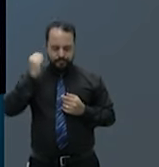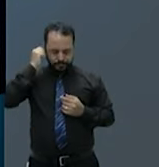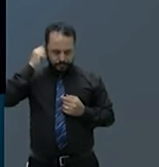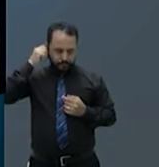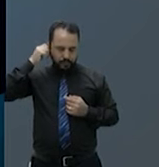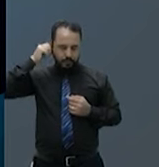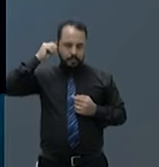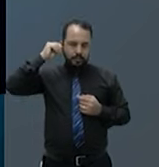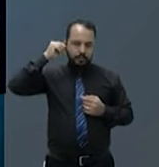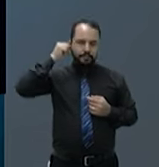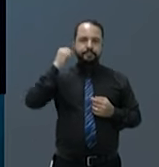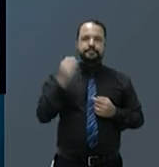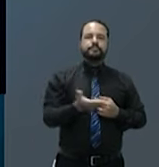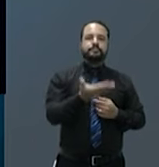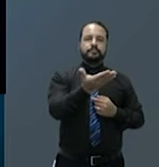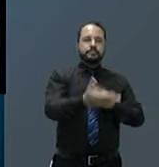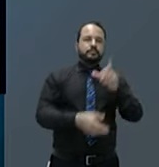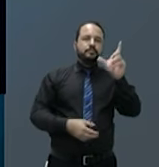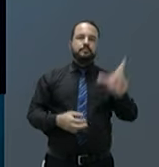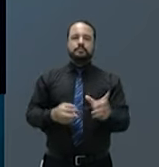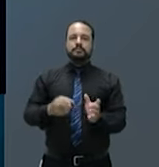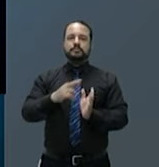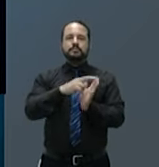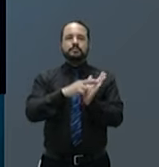Excelência, relator da HDE